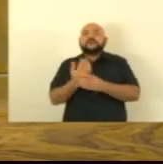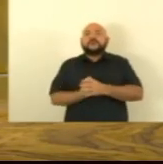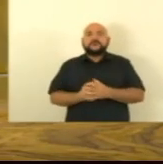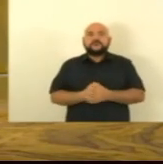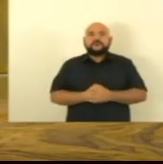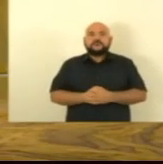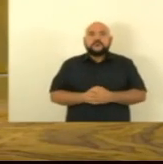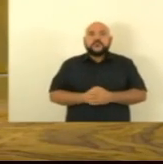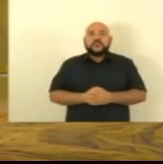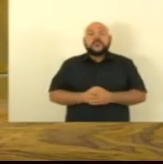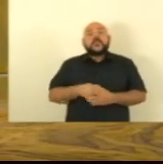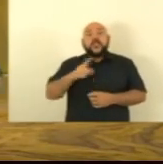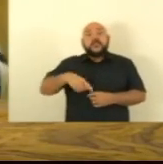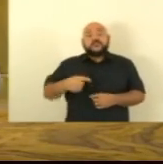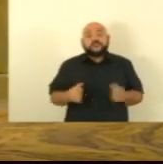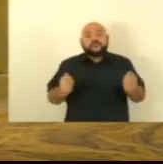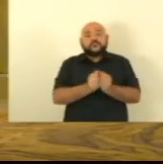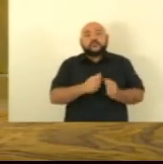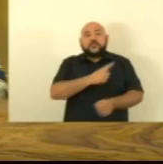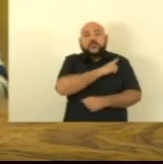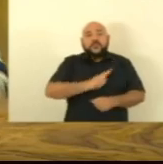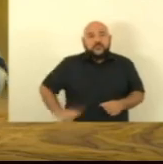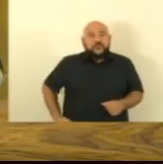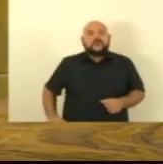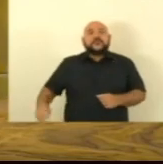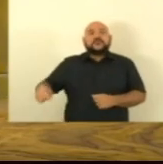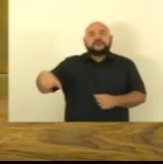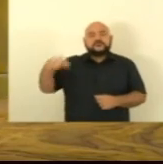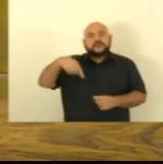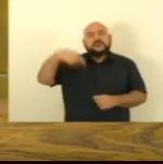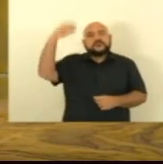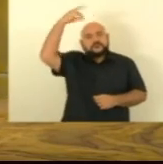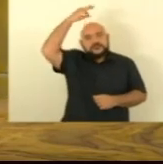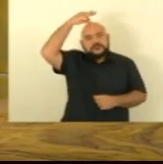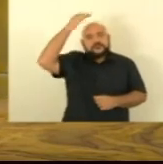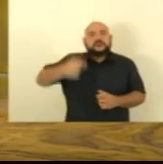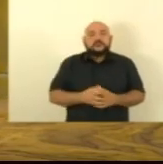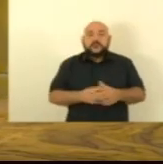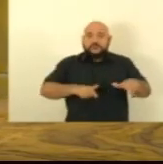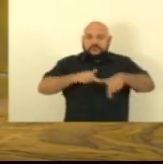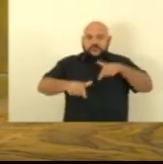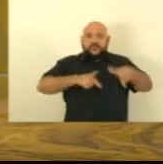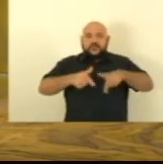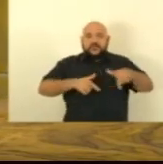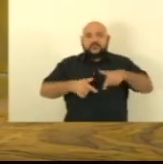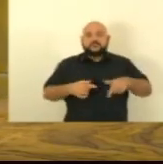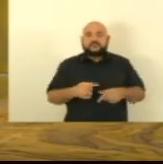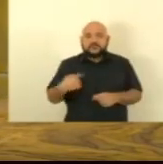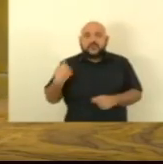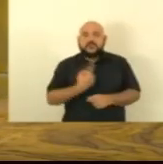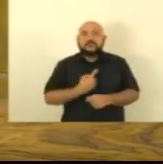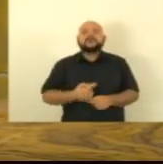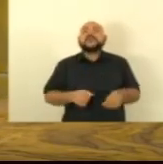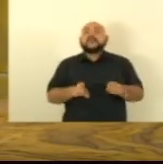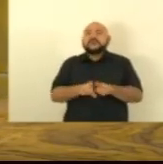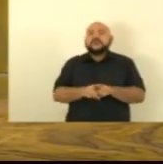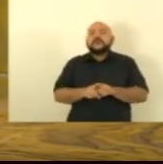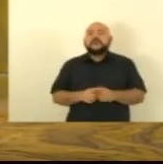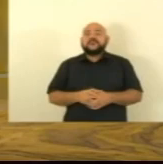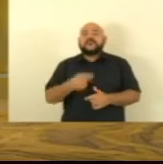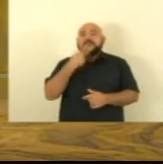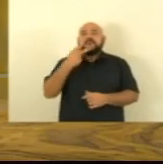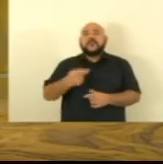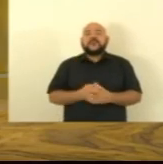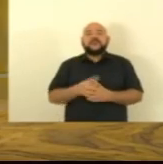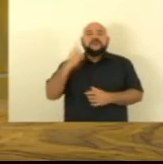não o governo do estado, mas por incentivo nosso, trabalho nosso nessa casa. Quero aqui destacar o deputado Freitas, que ajudou